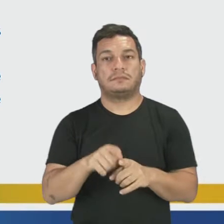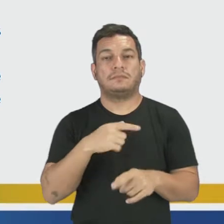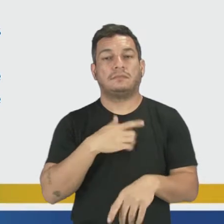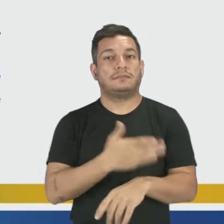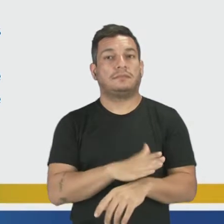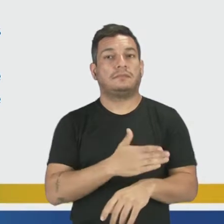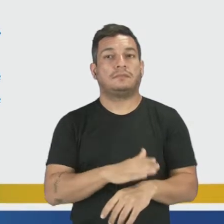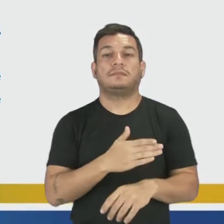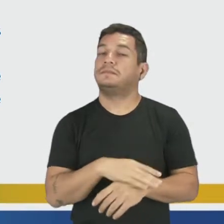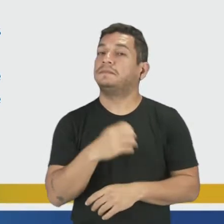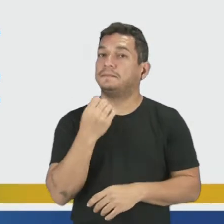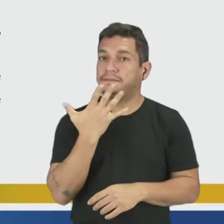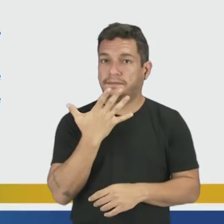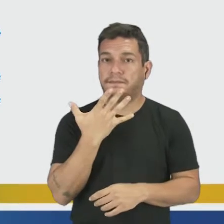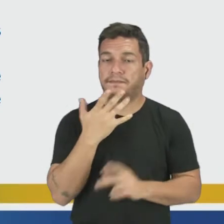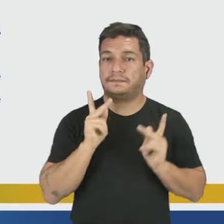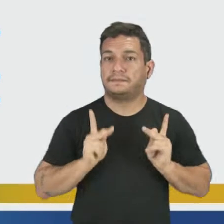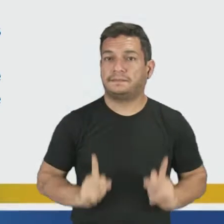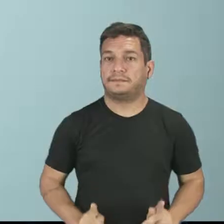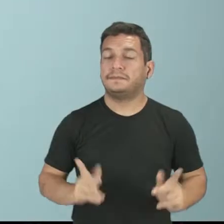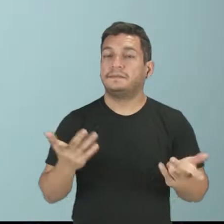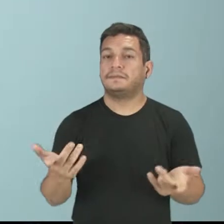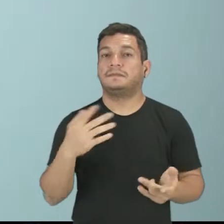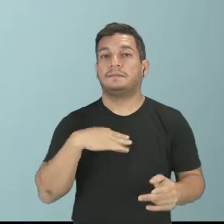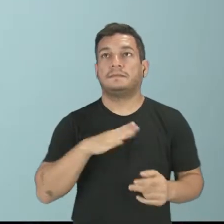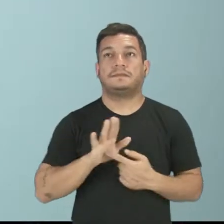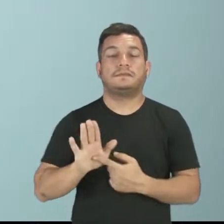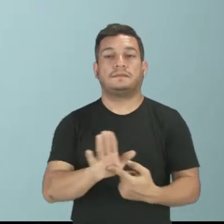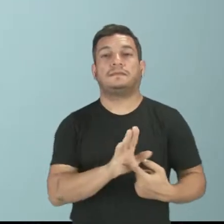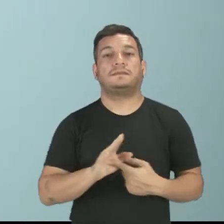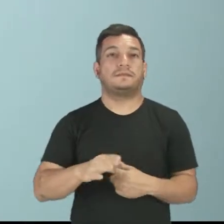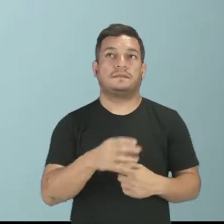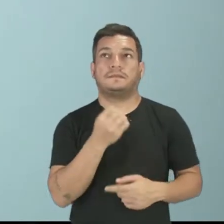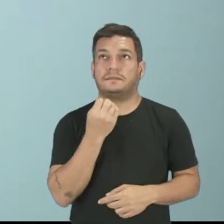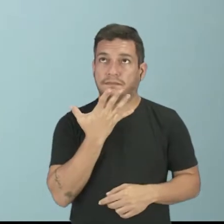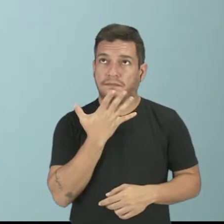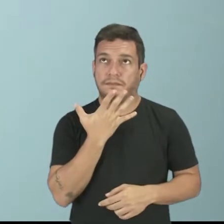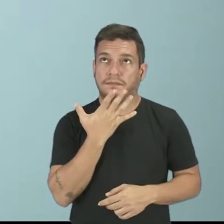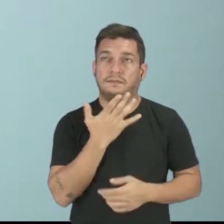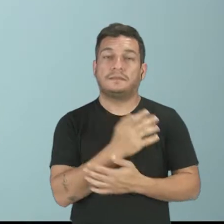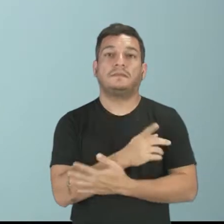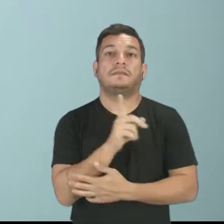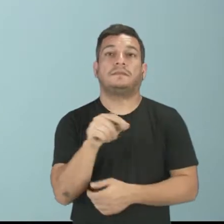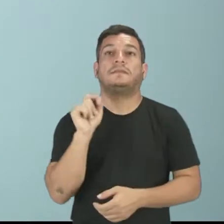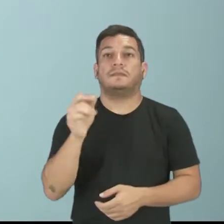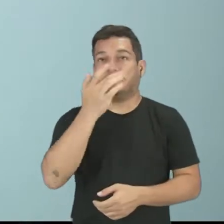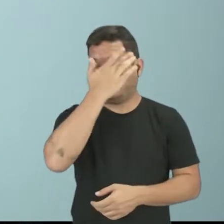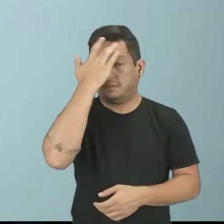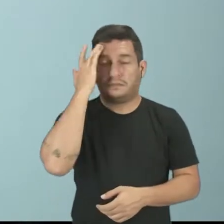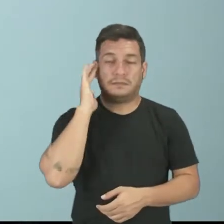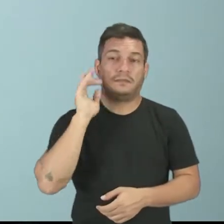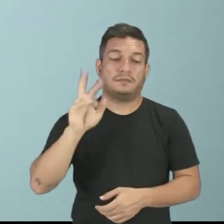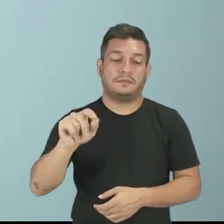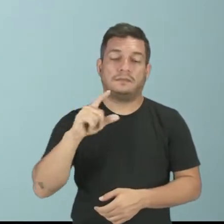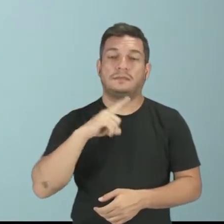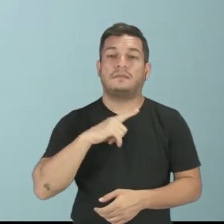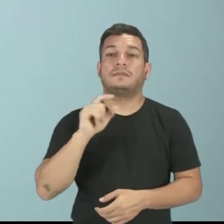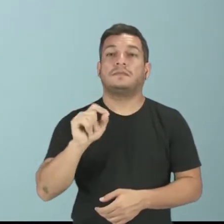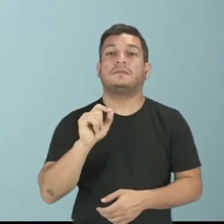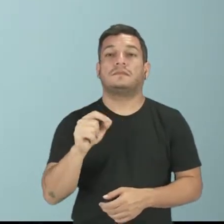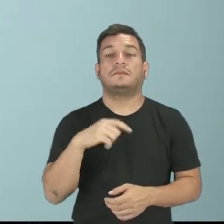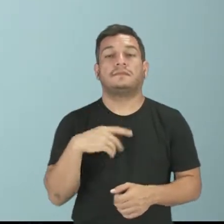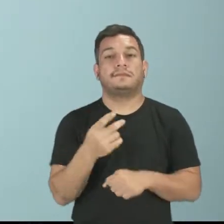praticar o bem. E essa disposição de praticar o bem é que a pessoa, ela vai